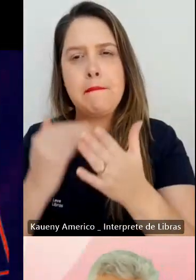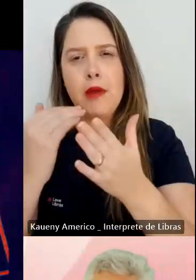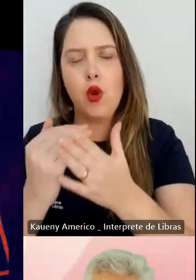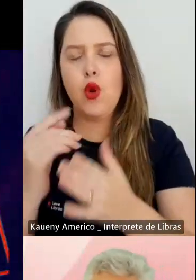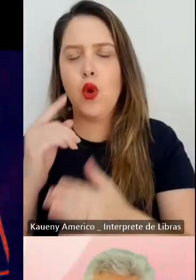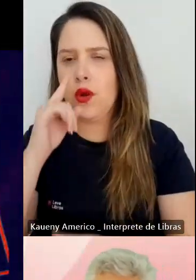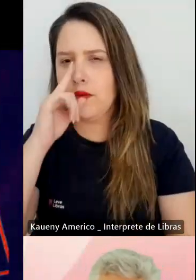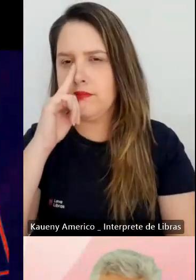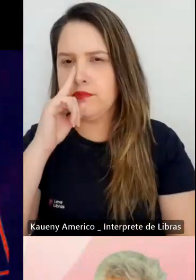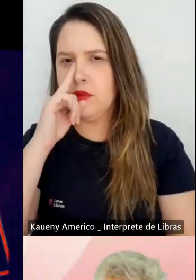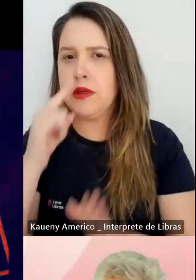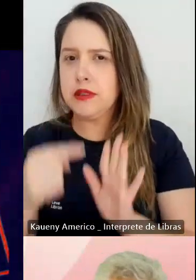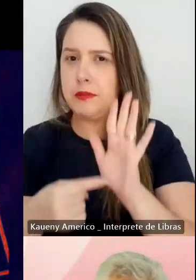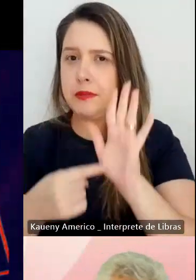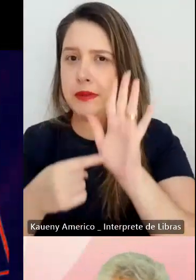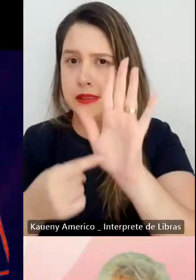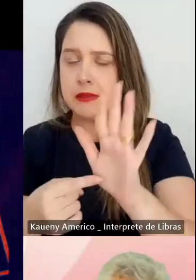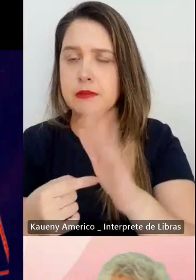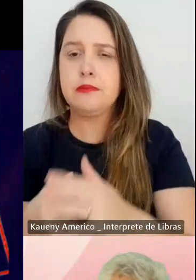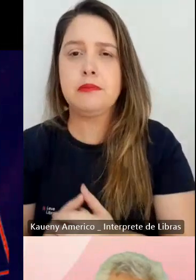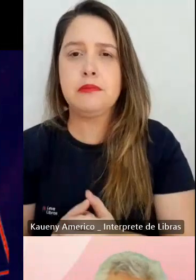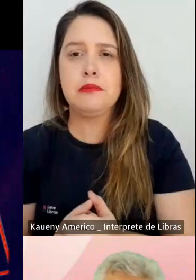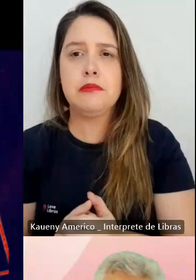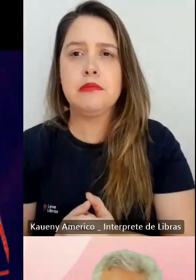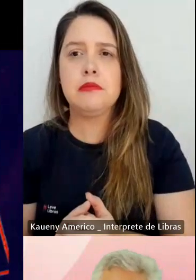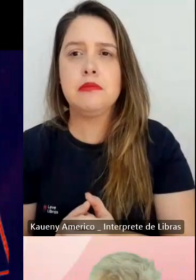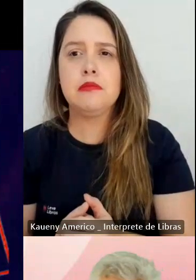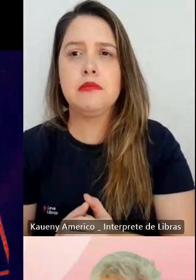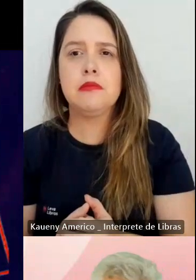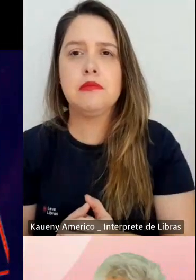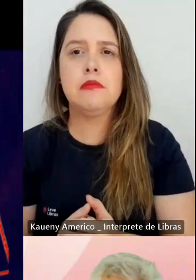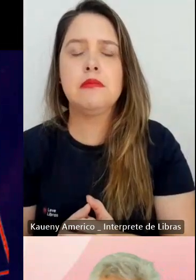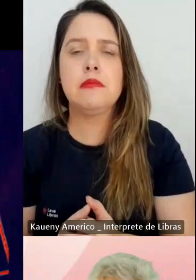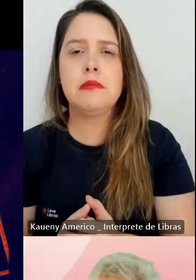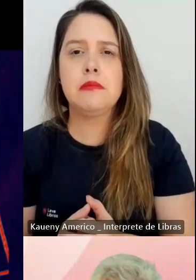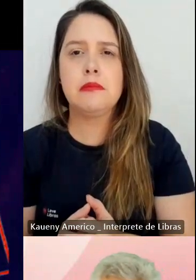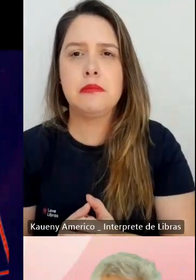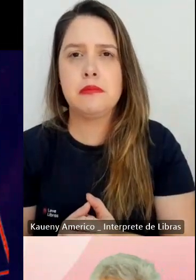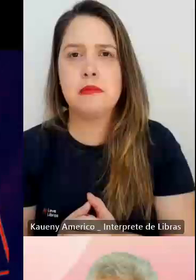apresentar. Então, fatores de risco, a gente diz